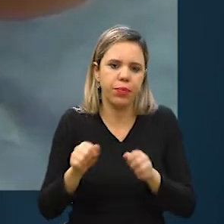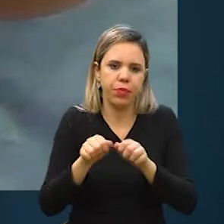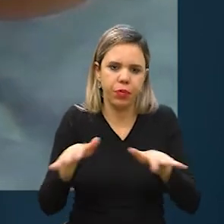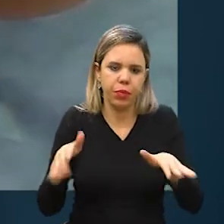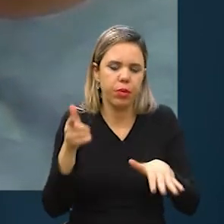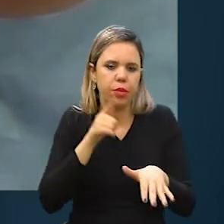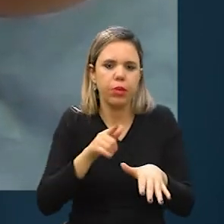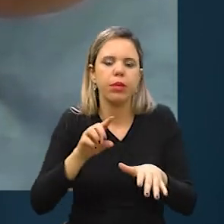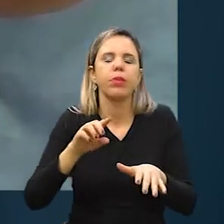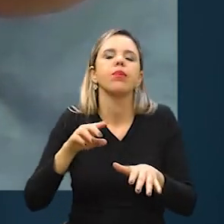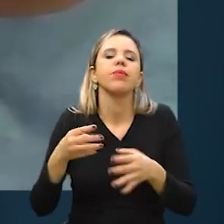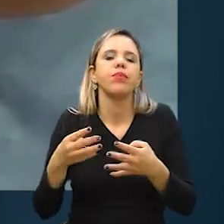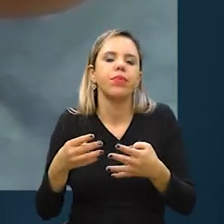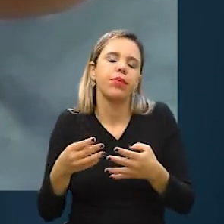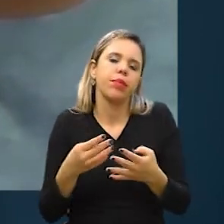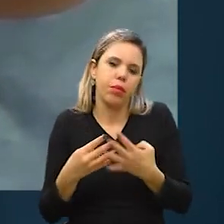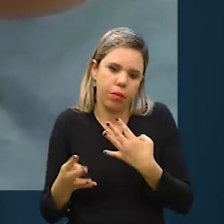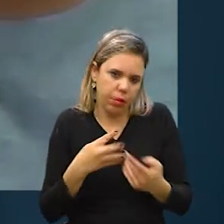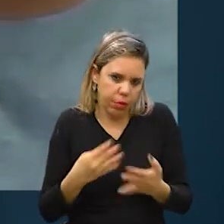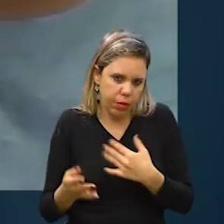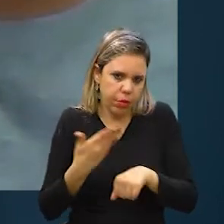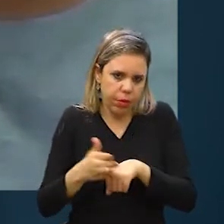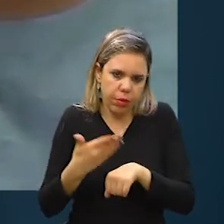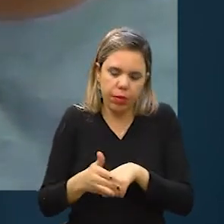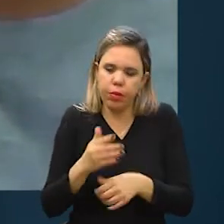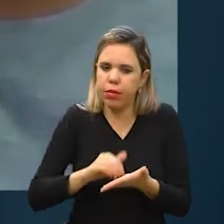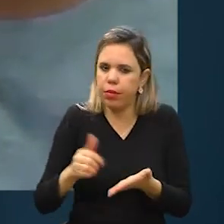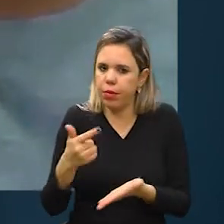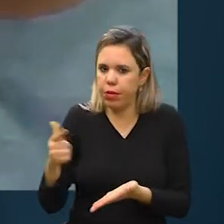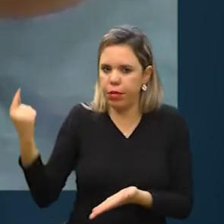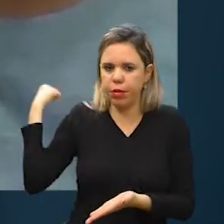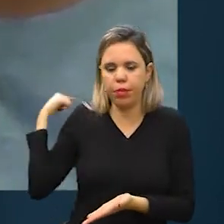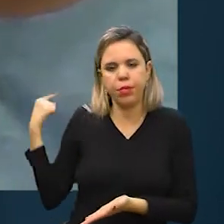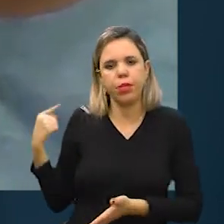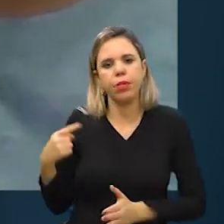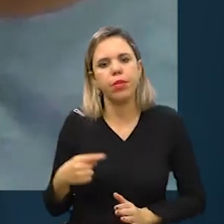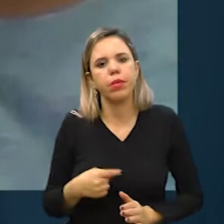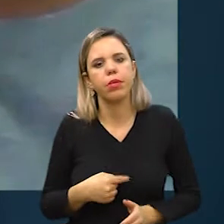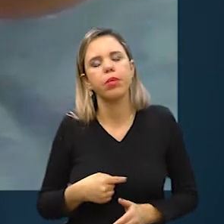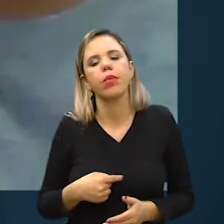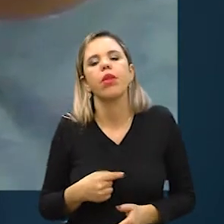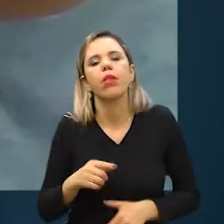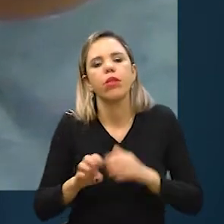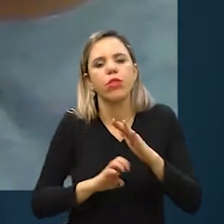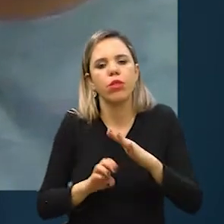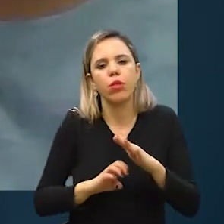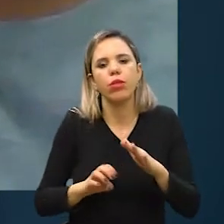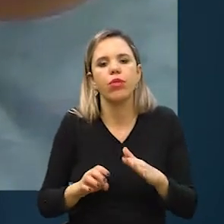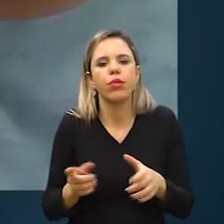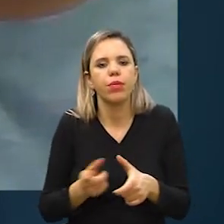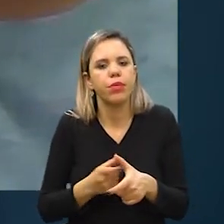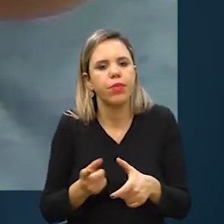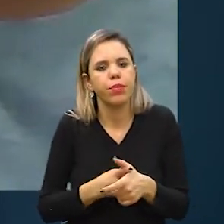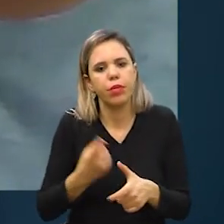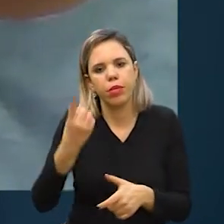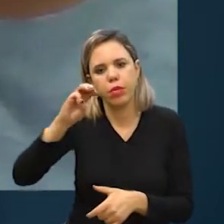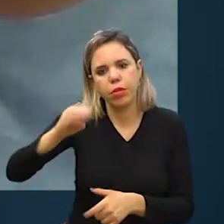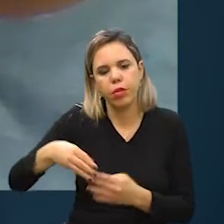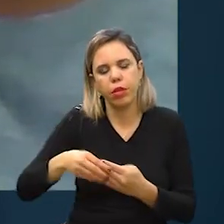comecei a multiplicar esses treinamentos. E eu não tinha escritório naquela época. Eu quebrei e fiquei